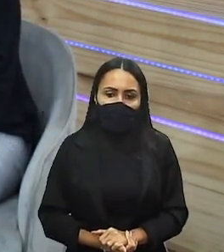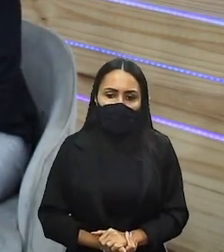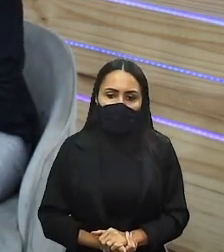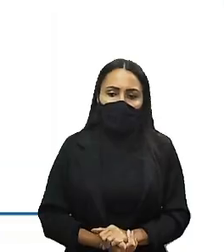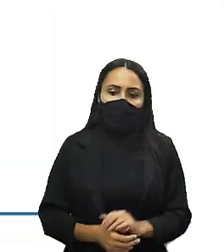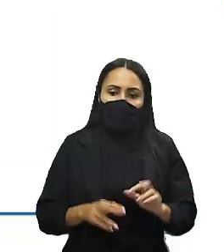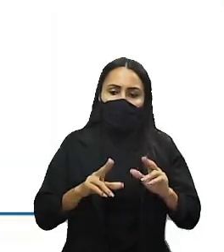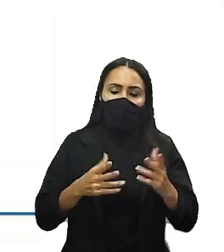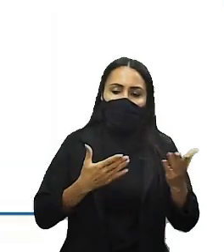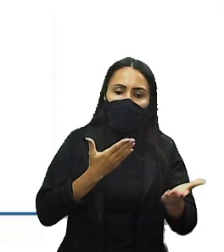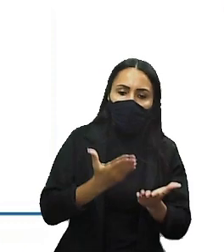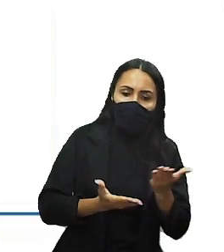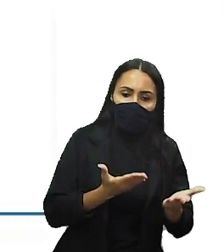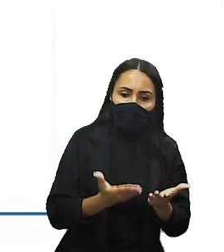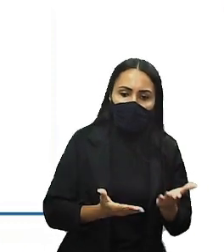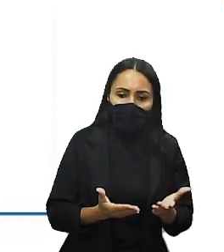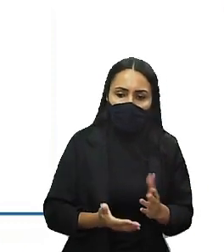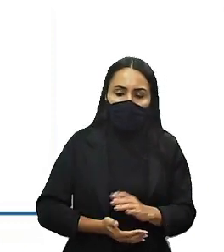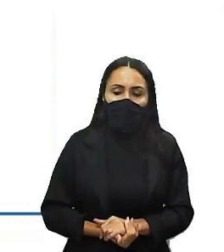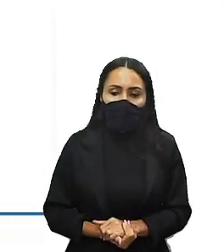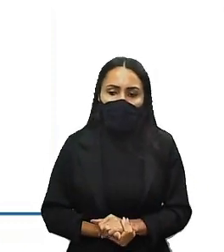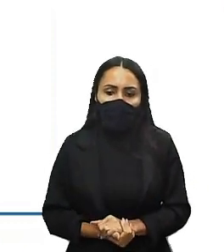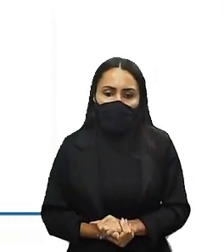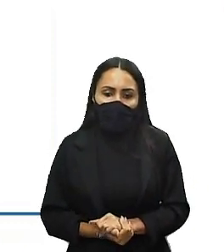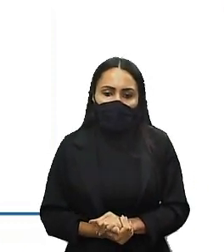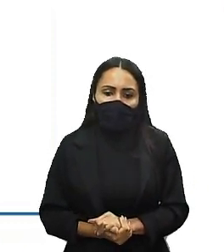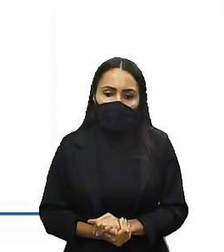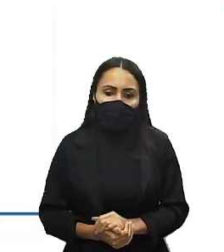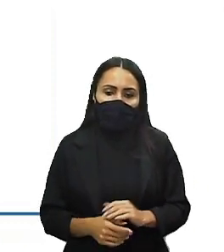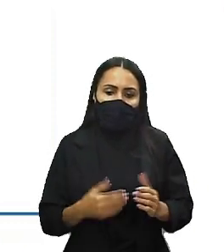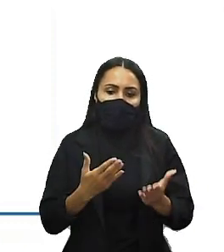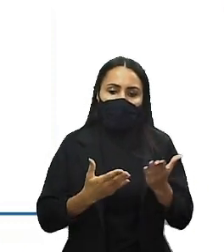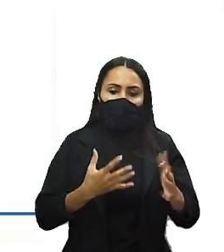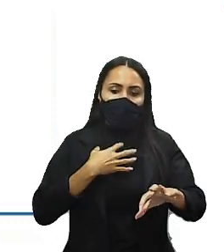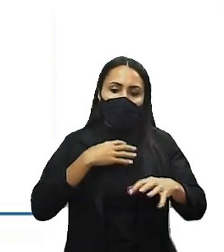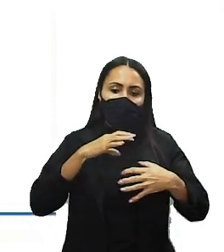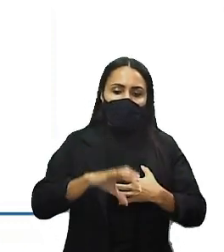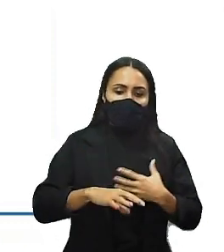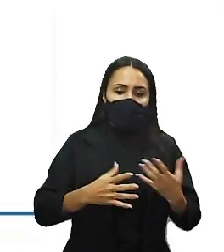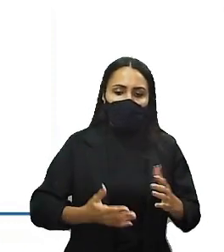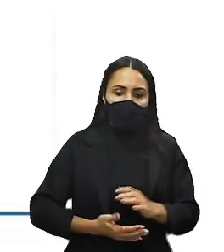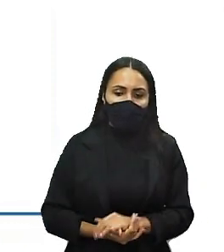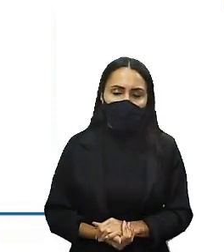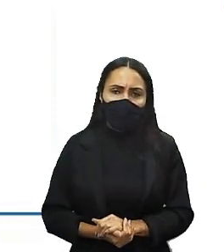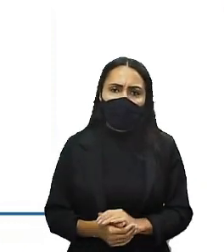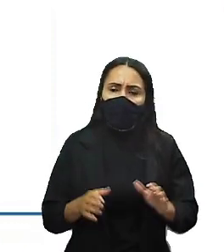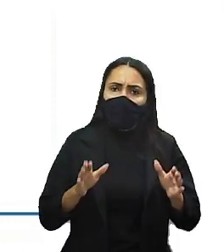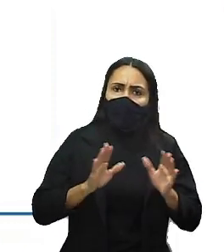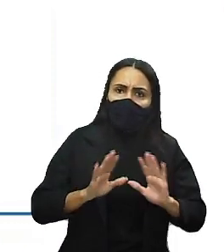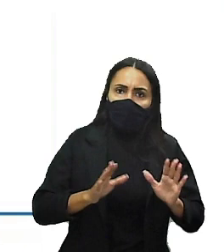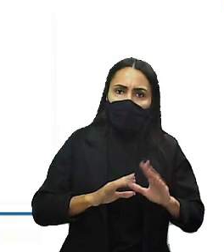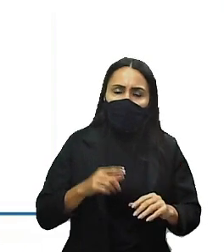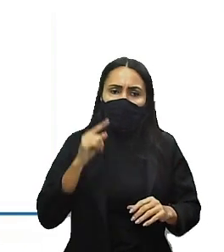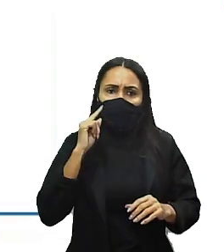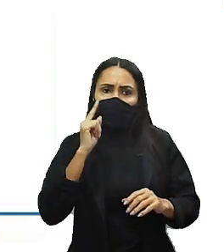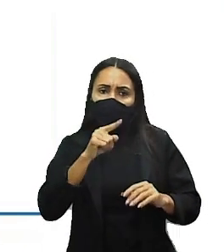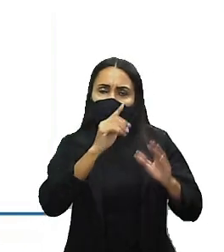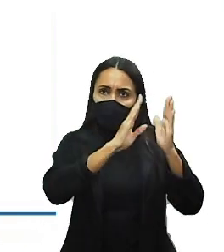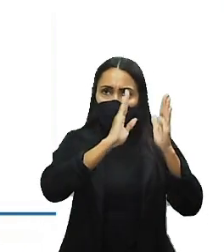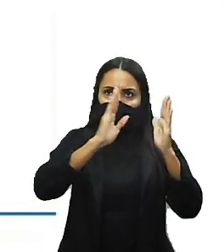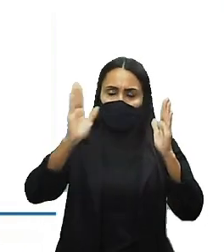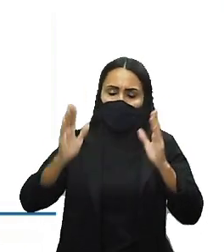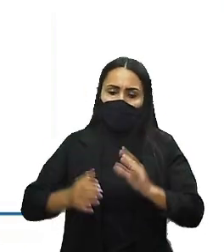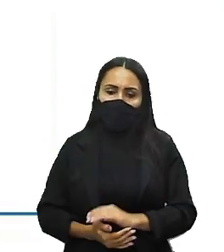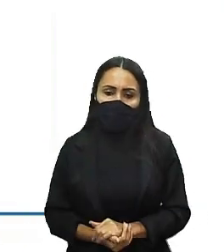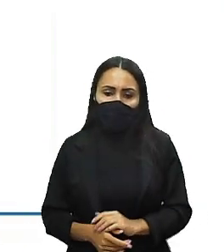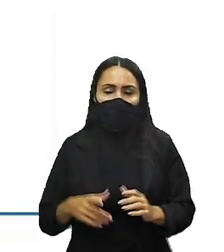atendimento ou me envolvo com a demanda do usuário para atendê-lo com empatia? Às vezes você diz: não, olha, vá lá no acervo, ou então